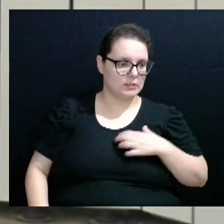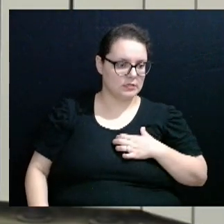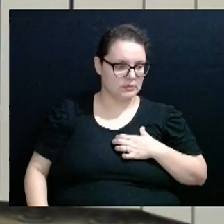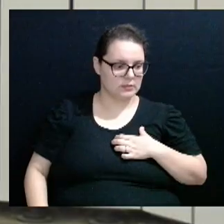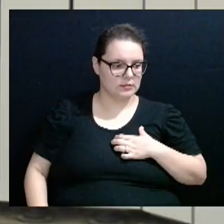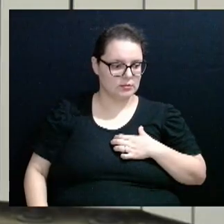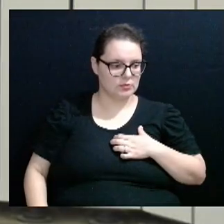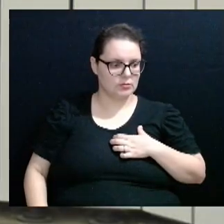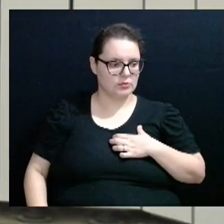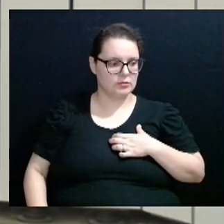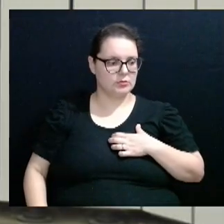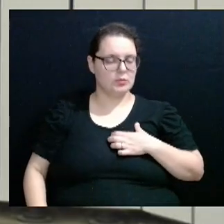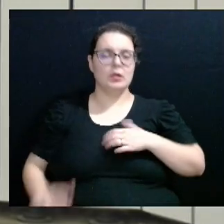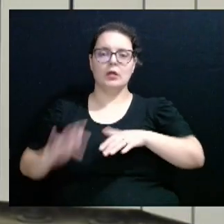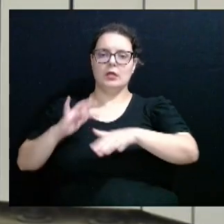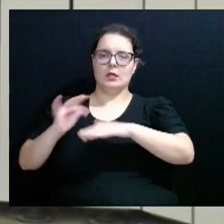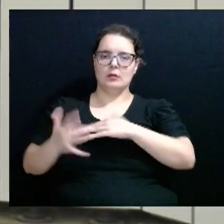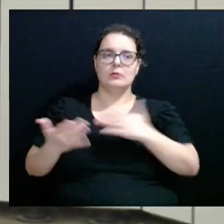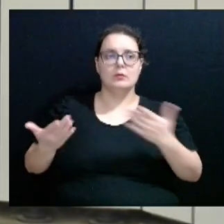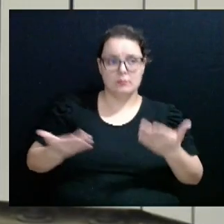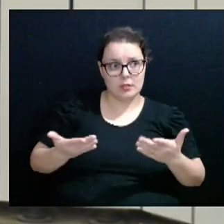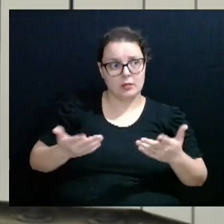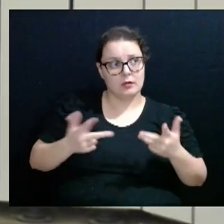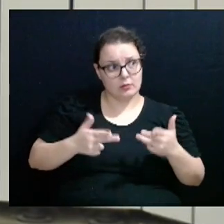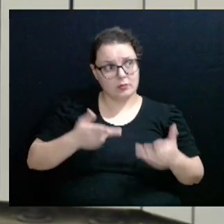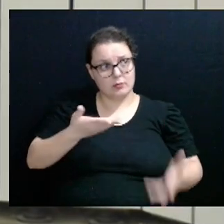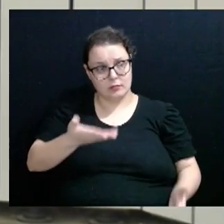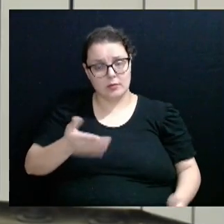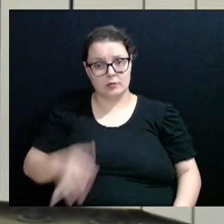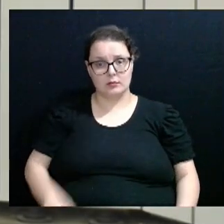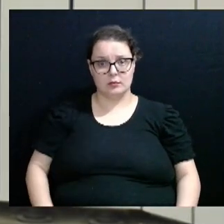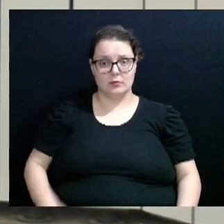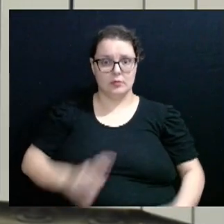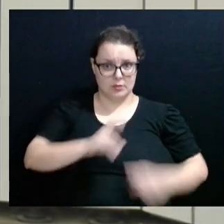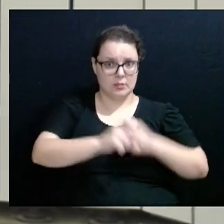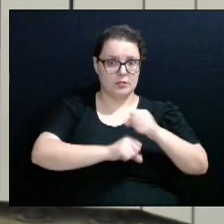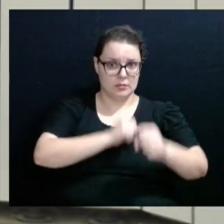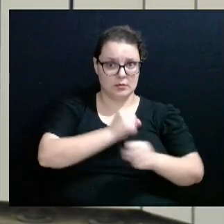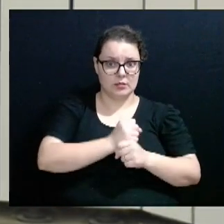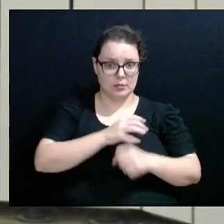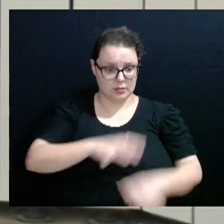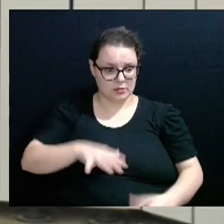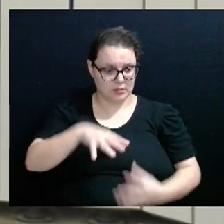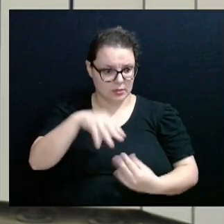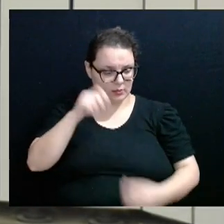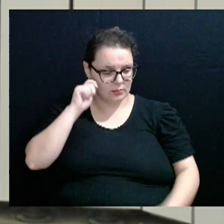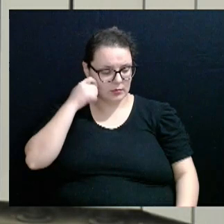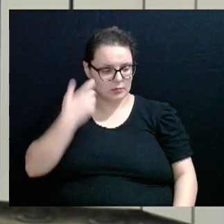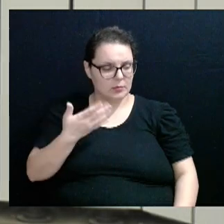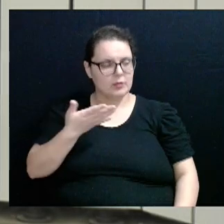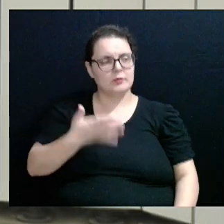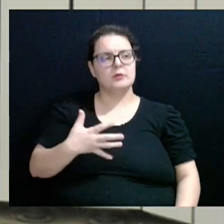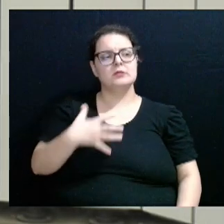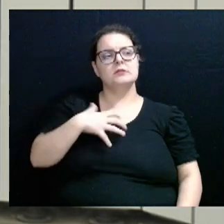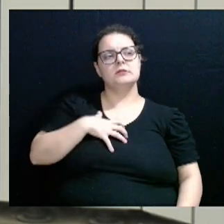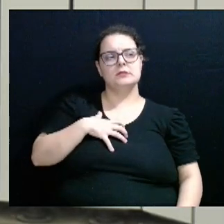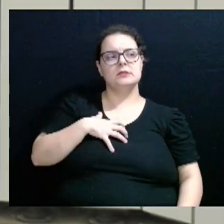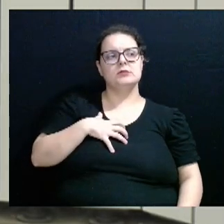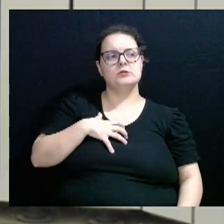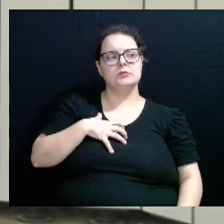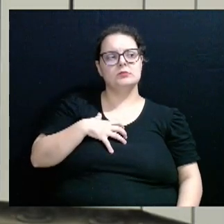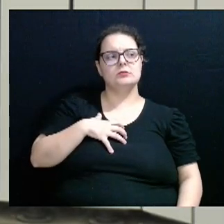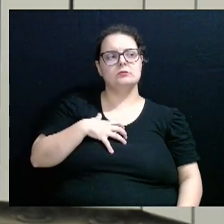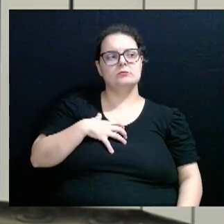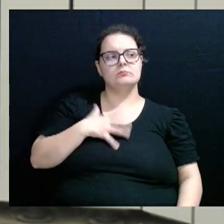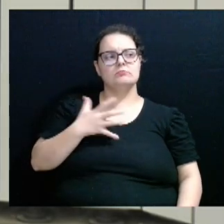imprensa agora, né, que você está aí há 5 anos já na Alma Preta, você tem sentido a